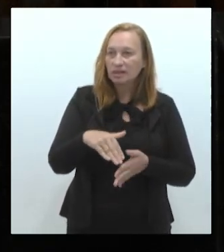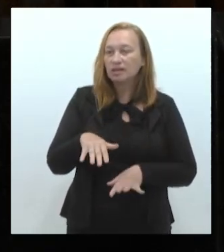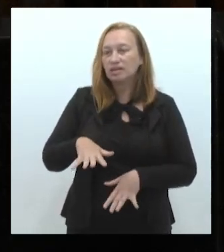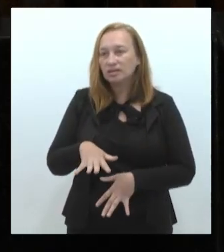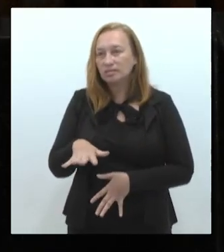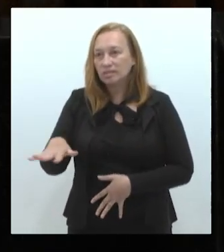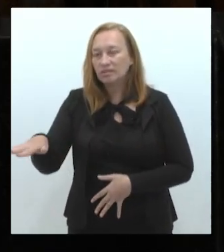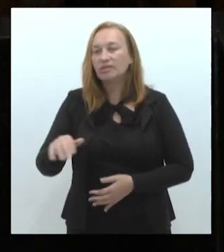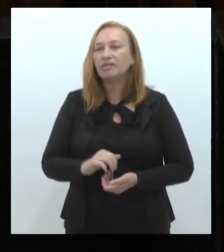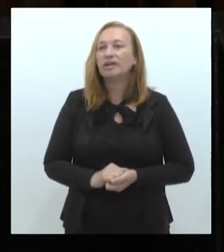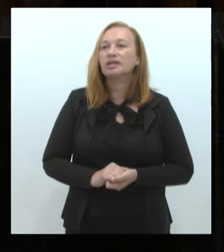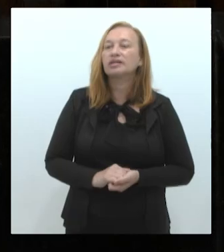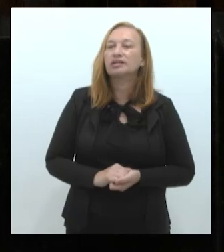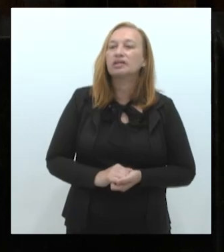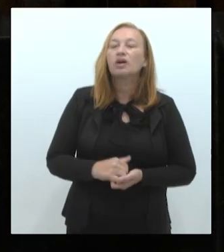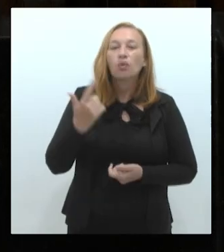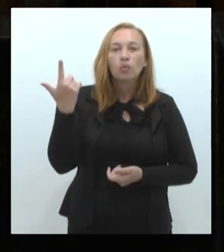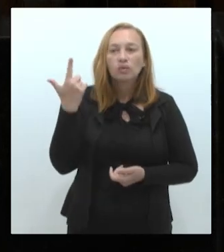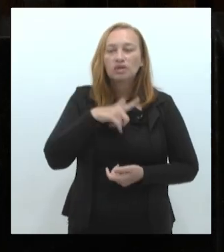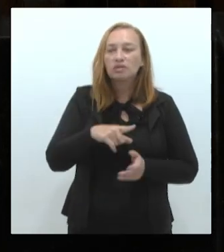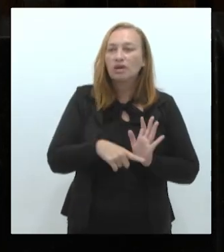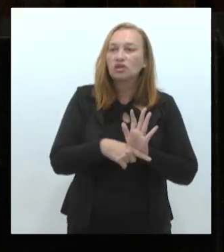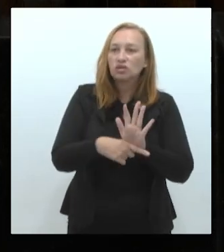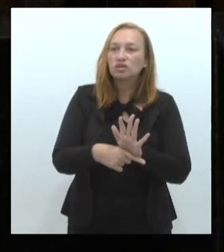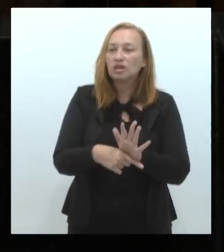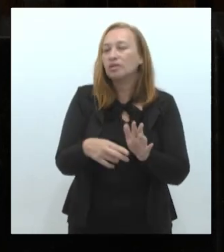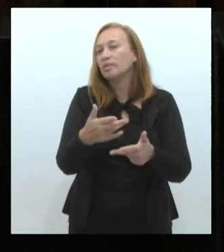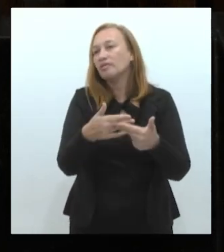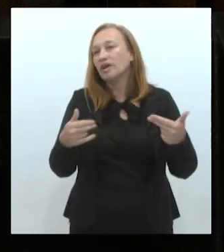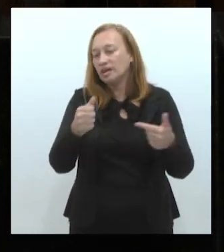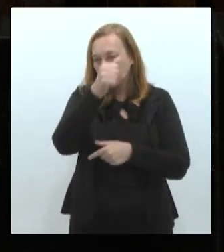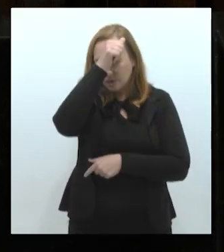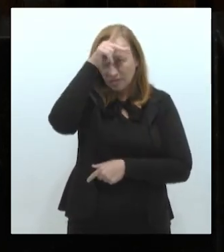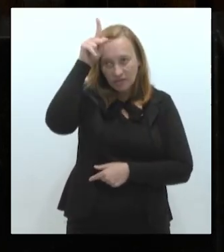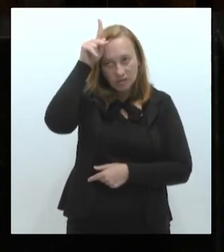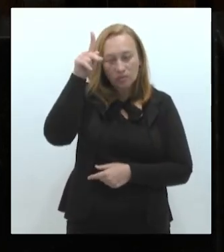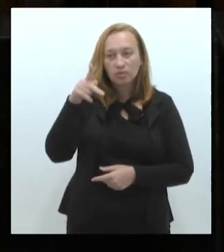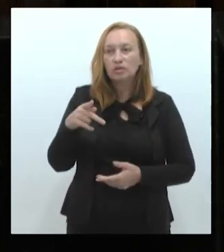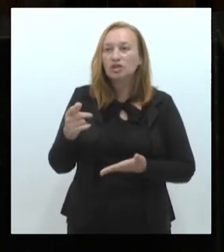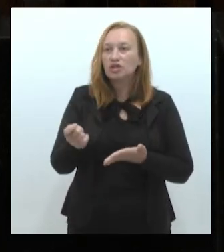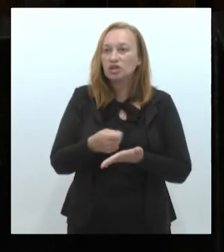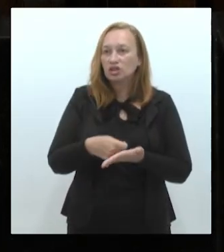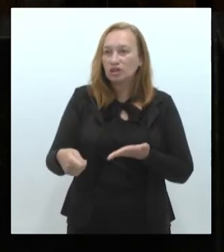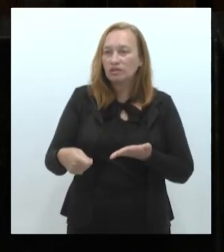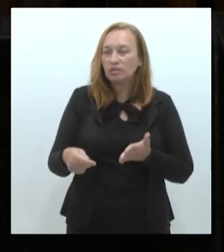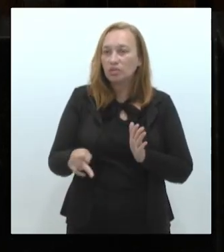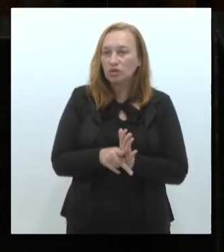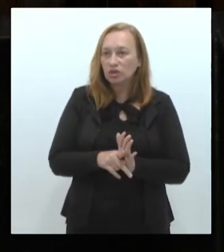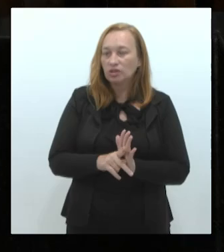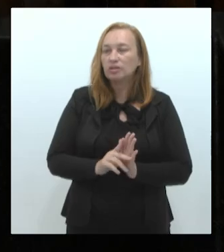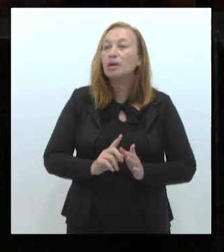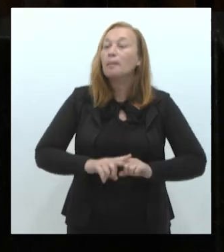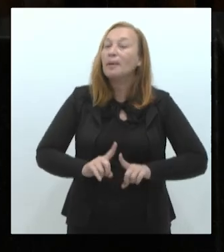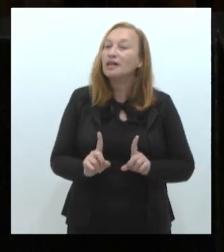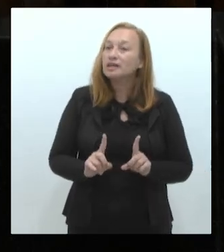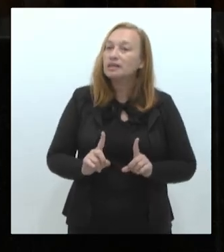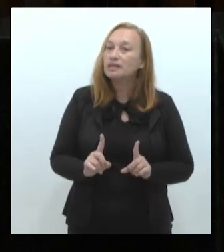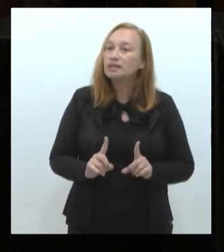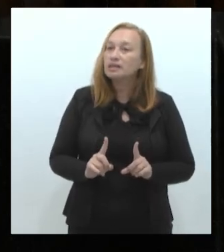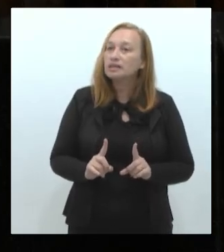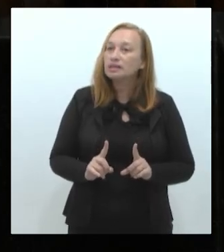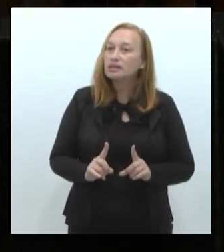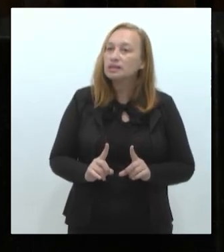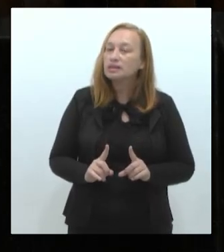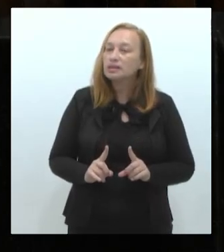Cidades. Então a gente conseguiu ajudar para muitas prefeituras inscreverem projetos. Só que a Caixa tem que ser